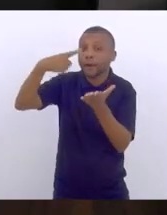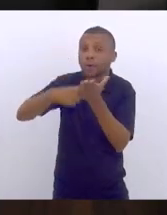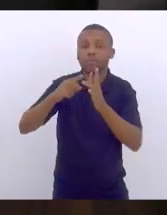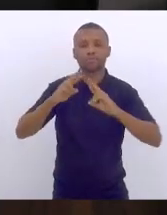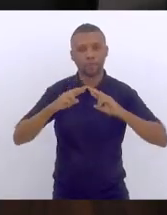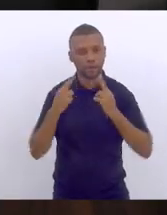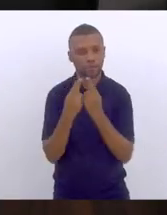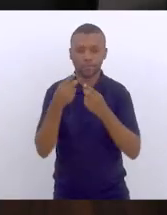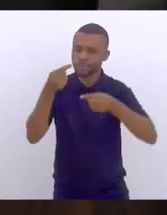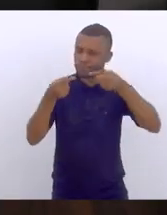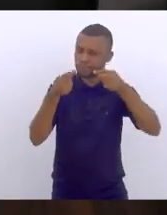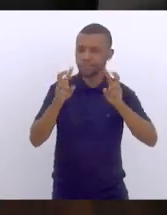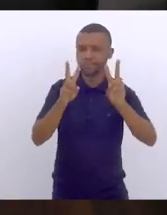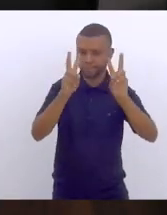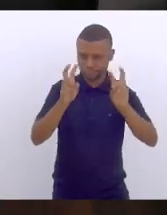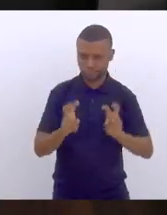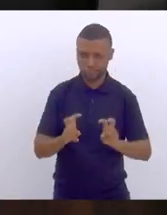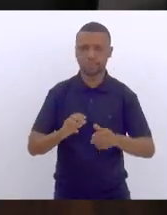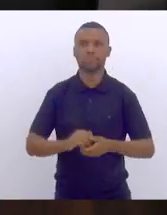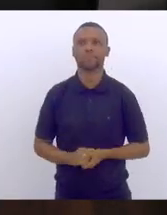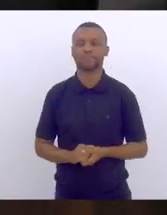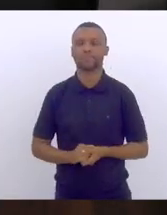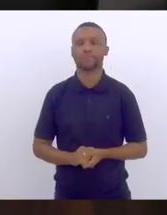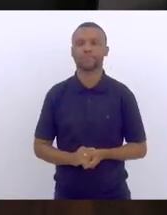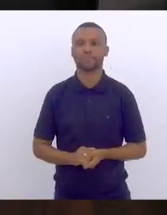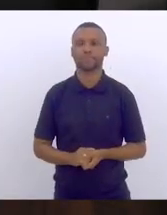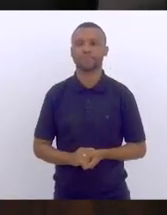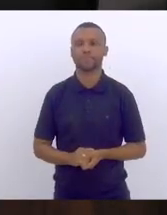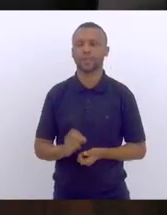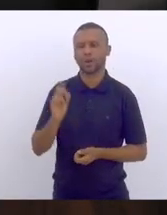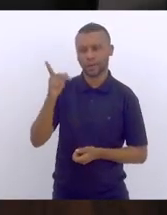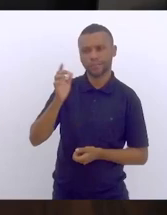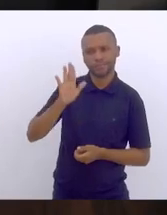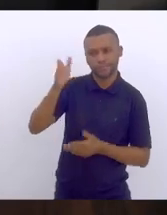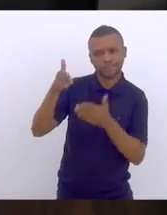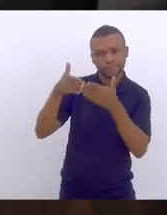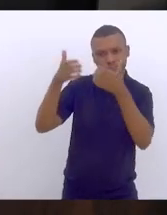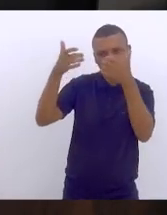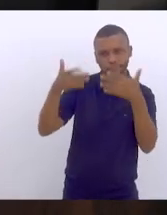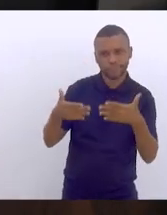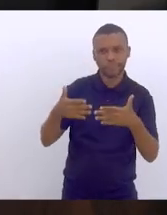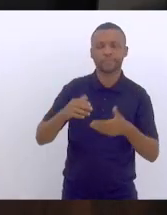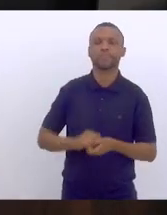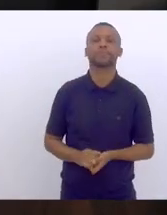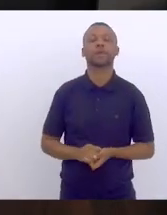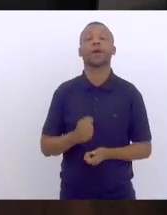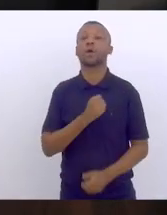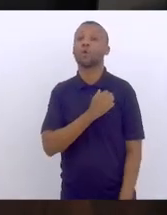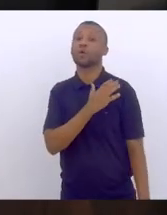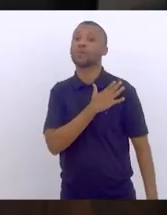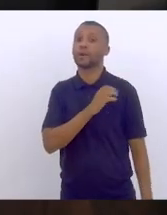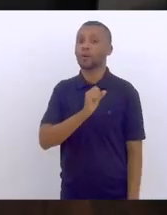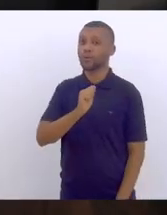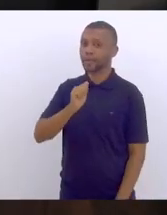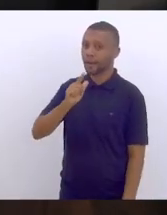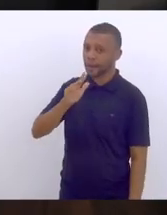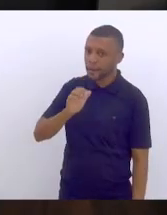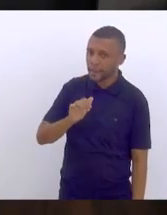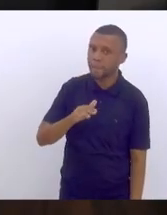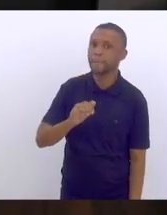avançar muito. Ok. Presidente, se eu permite uma questão de ordem também aqui, Coronel Salema. Coronel Salema, questão de